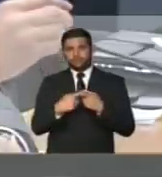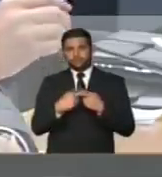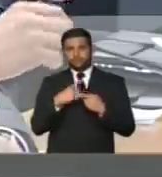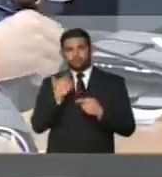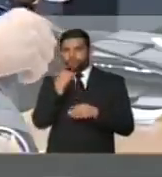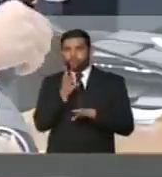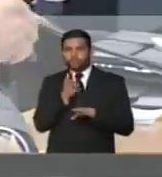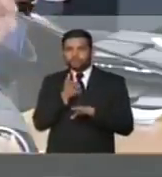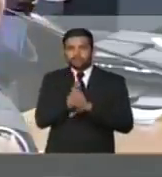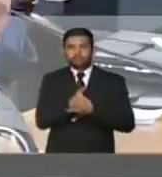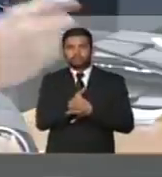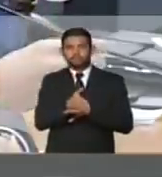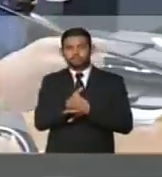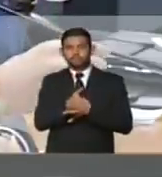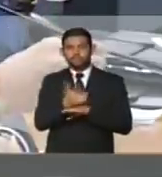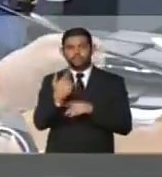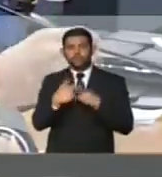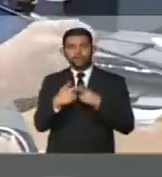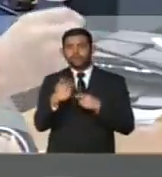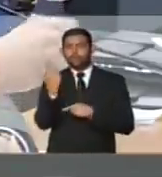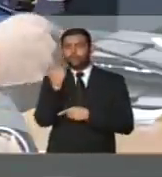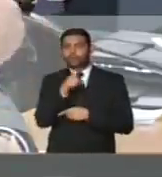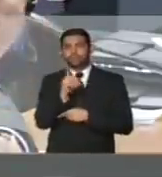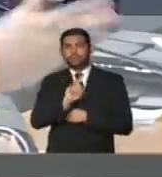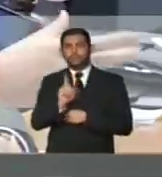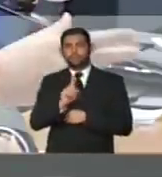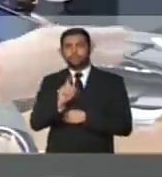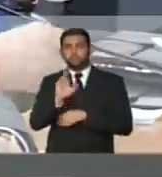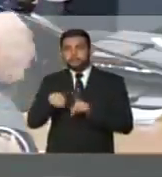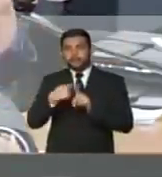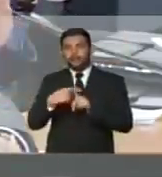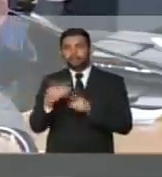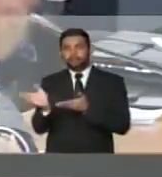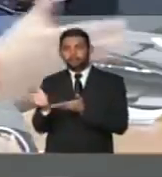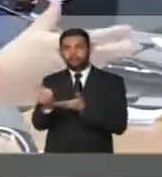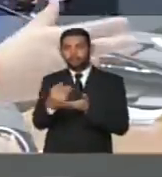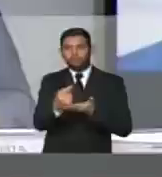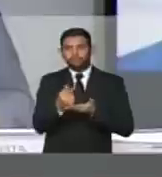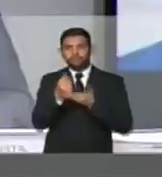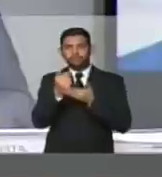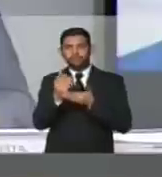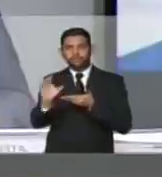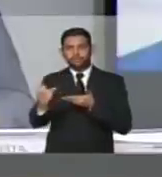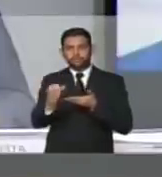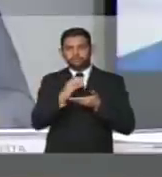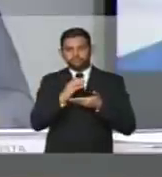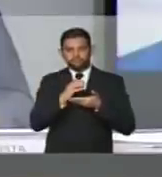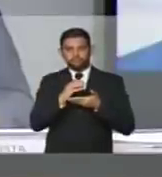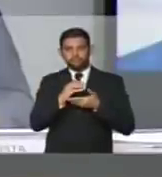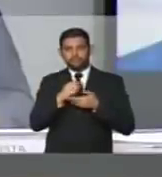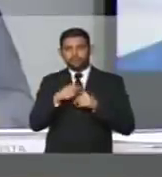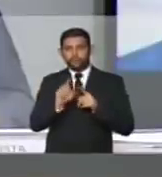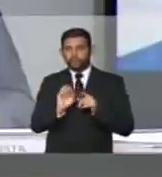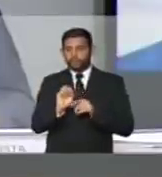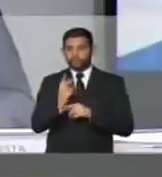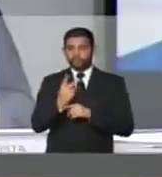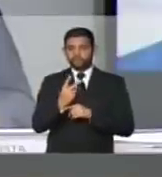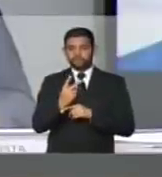acessou, porque não conseguiu mais recursos ou porque não conseguiu, obviamente,